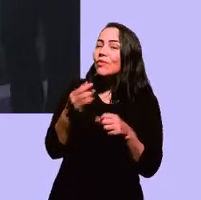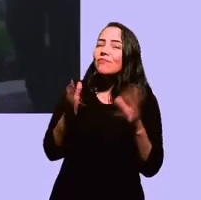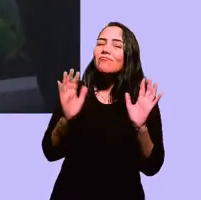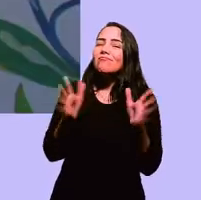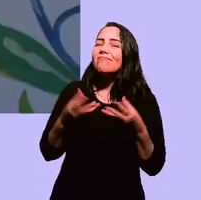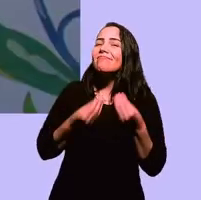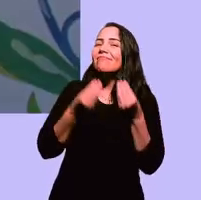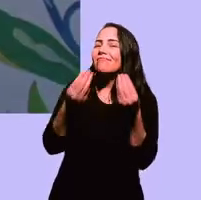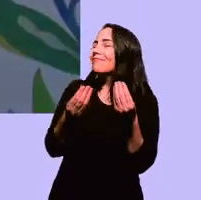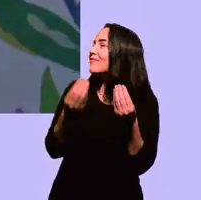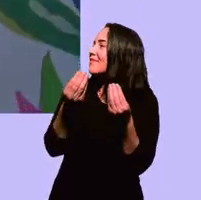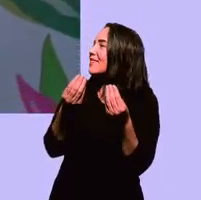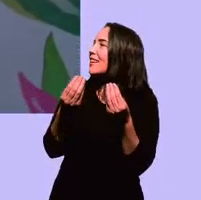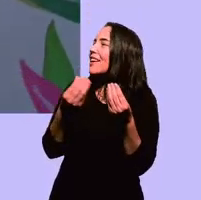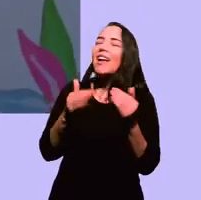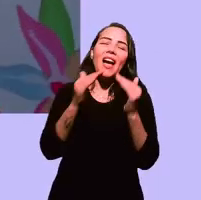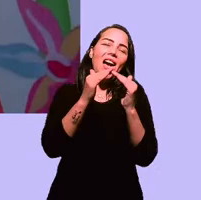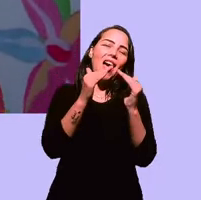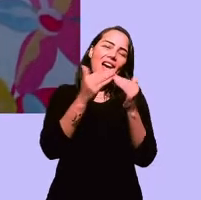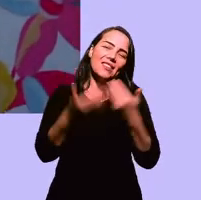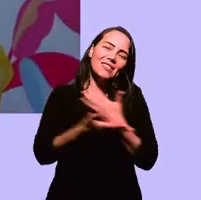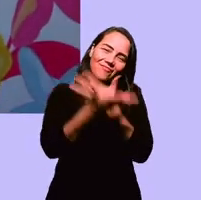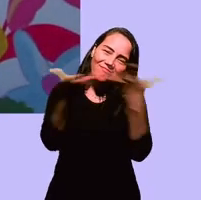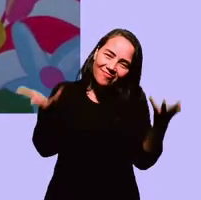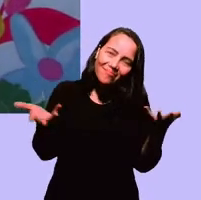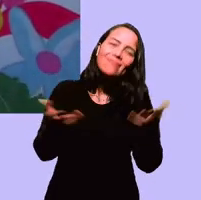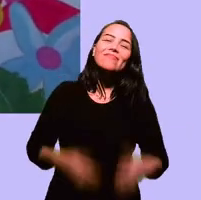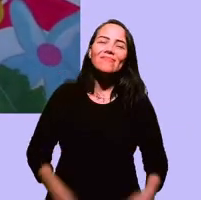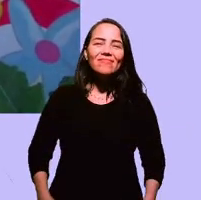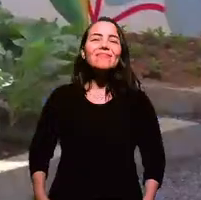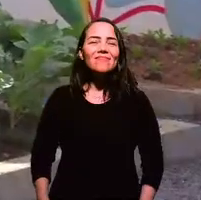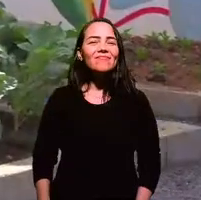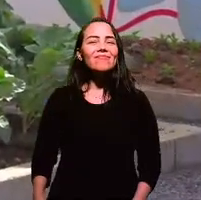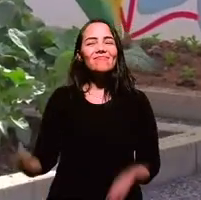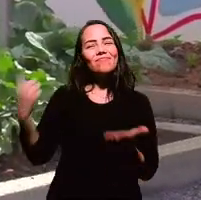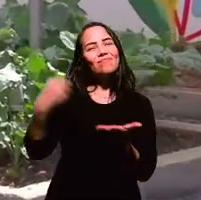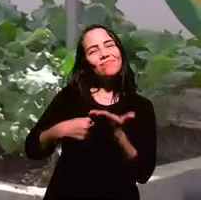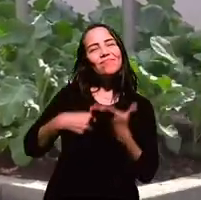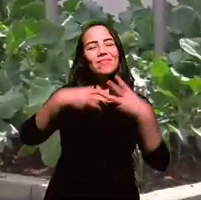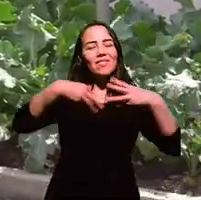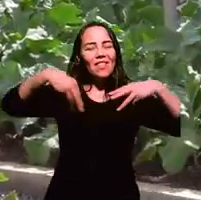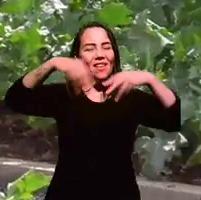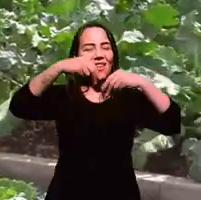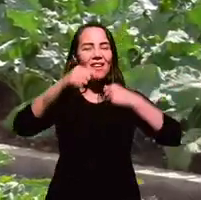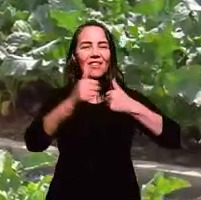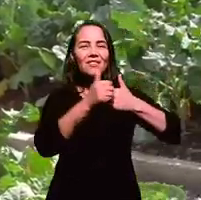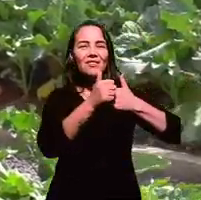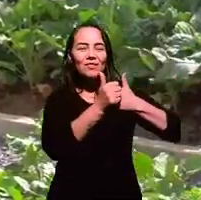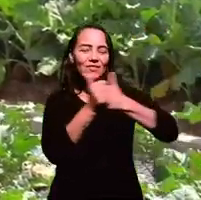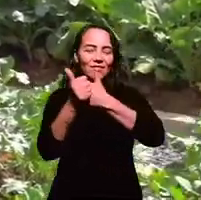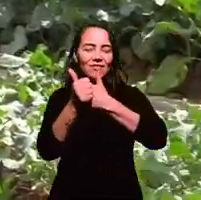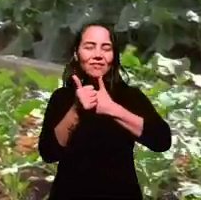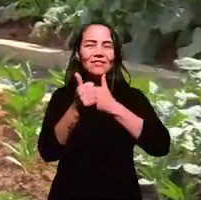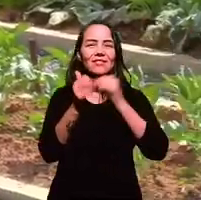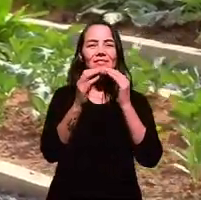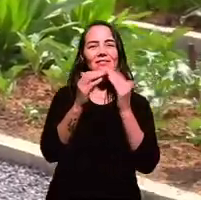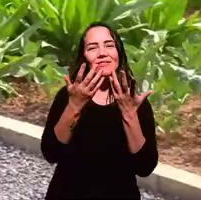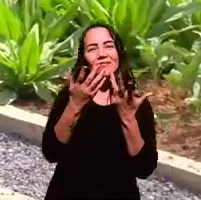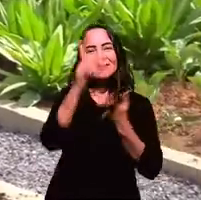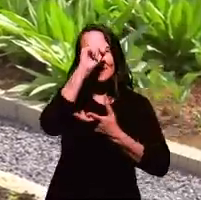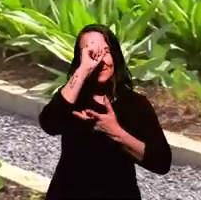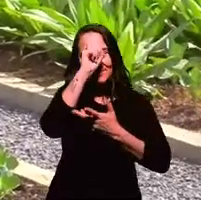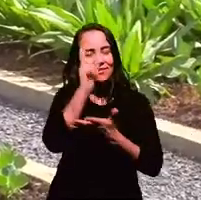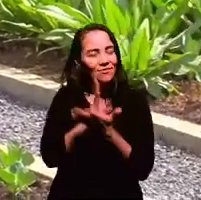doação em definitivo, então, para a Associação Hospitalar da Casa, um terreno ao lado e um terreno nos fundos, né, para